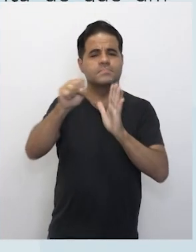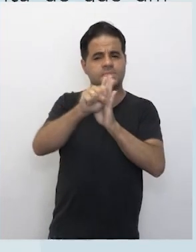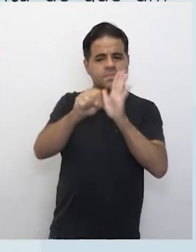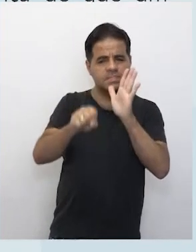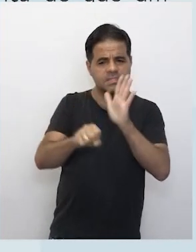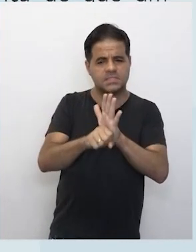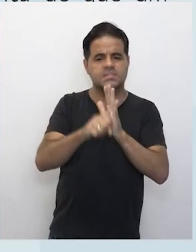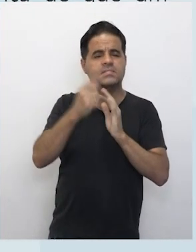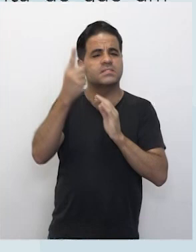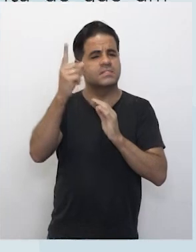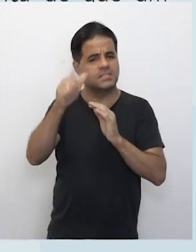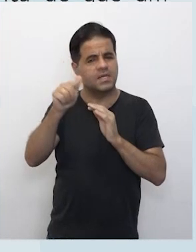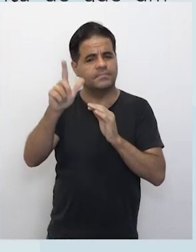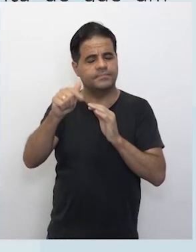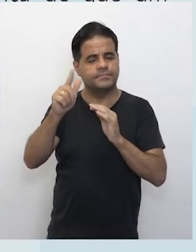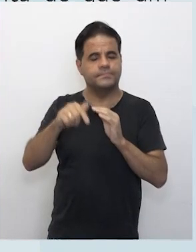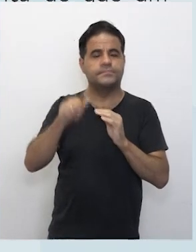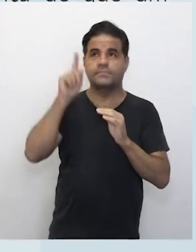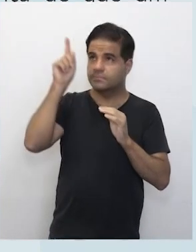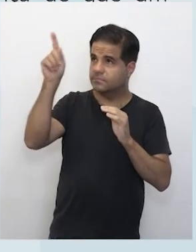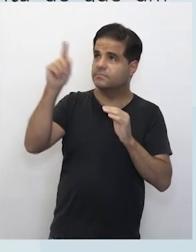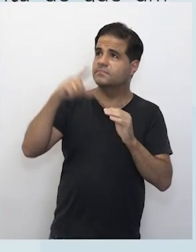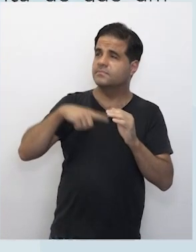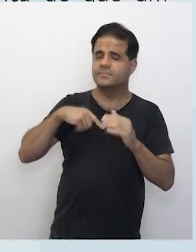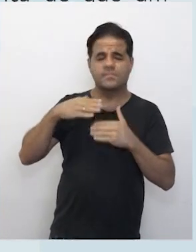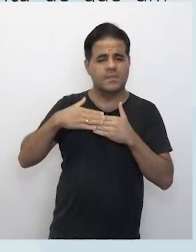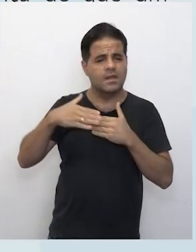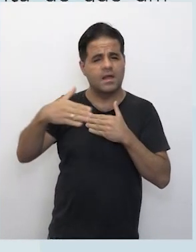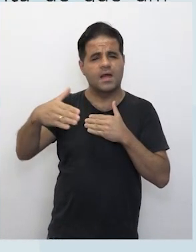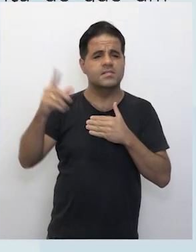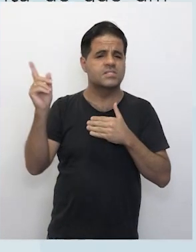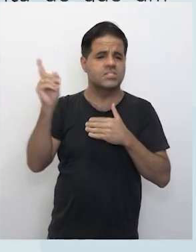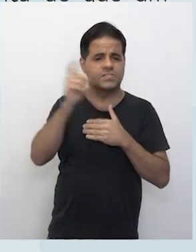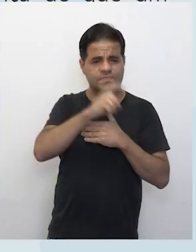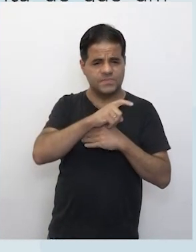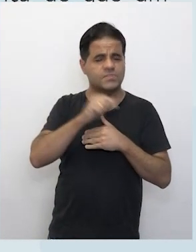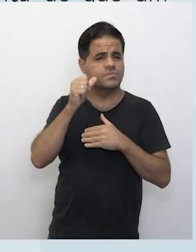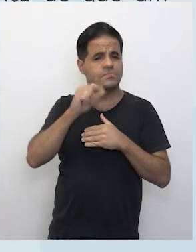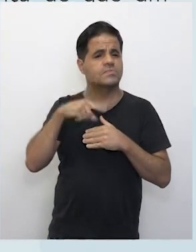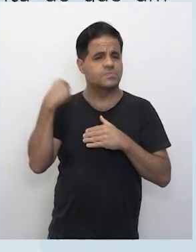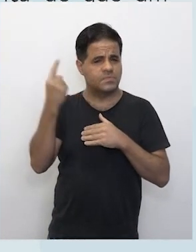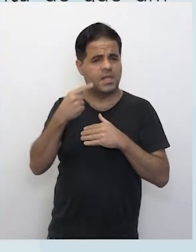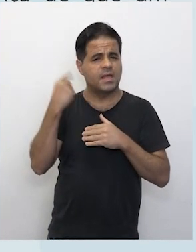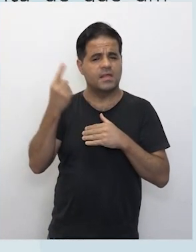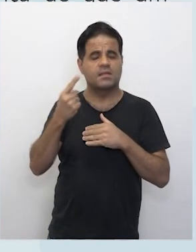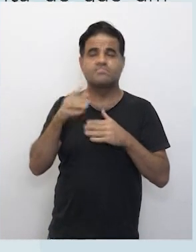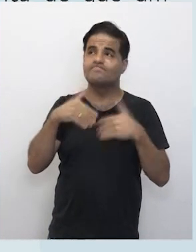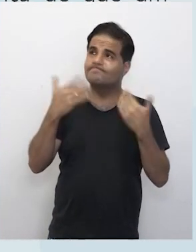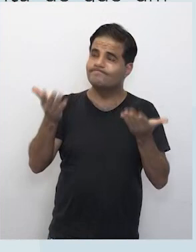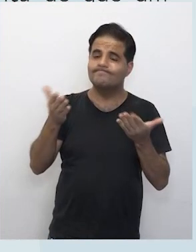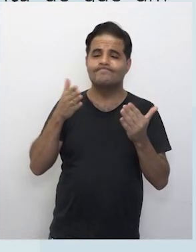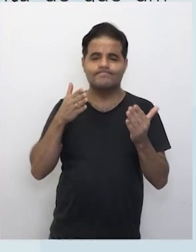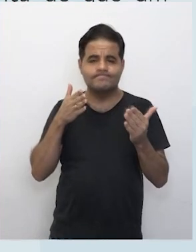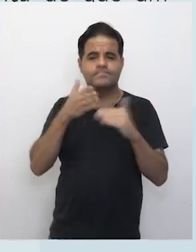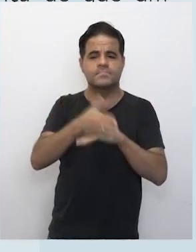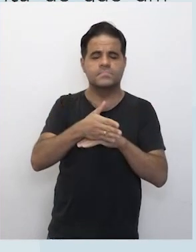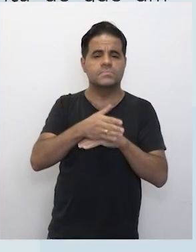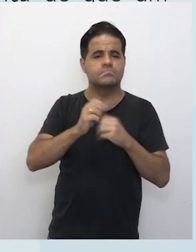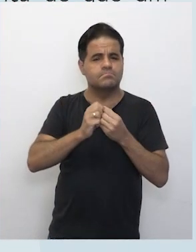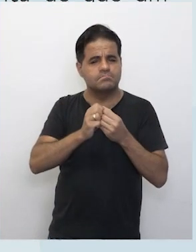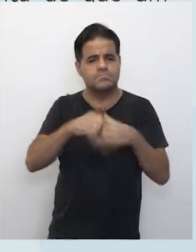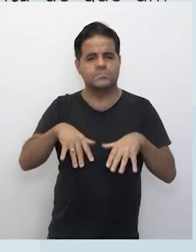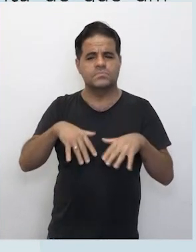século XVII, né, um tempo mais difícil para as mulheres, mas ela passou por uma